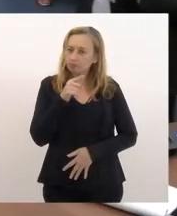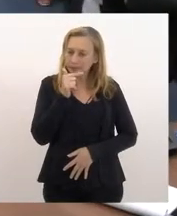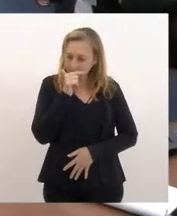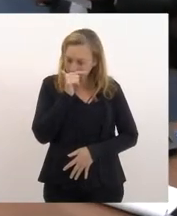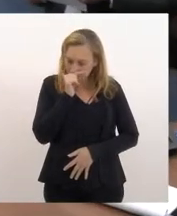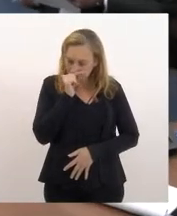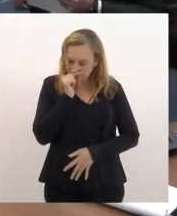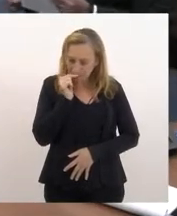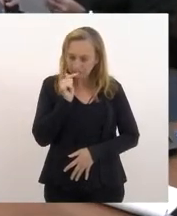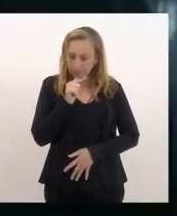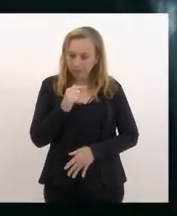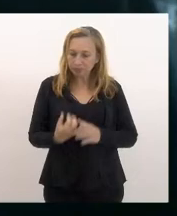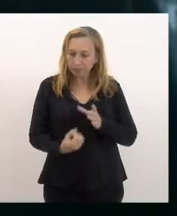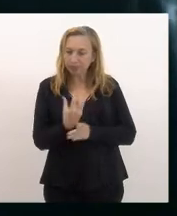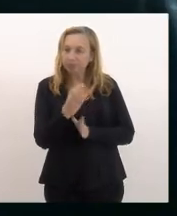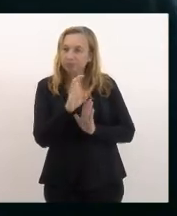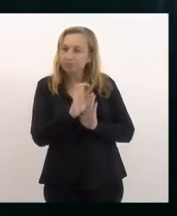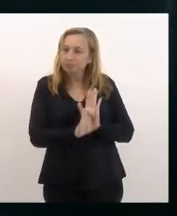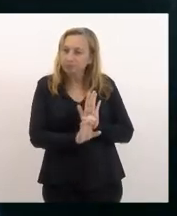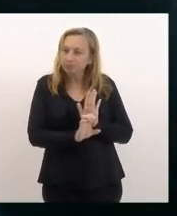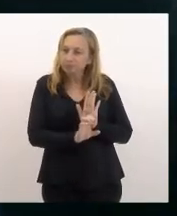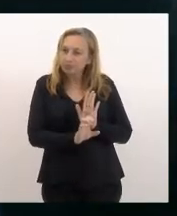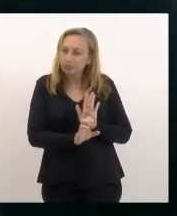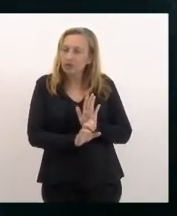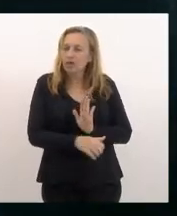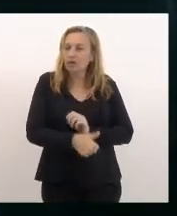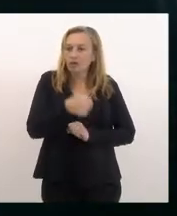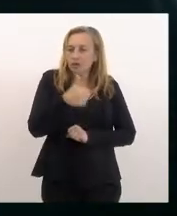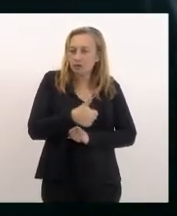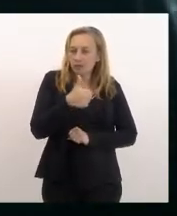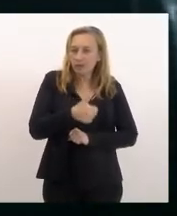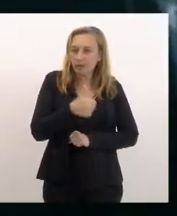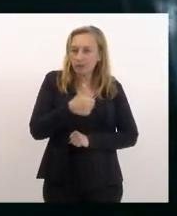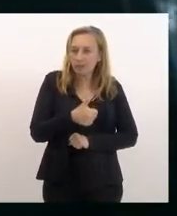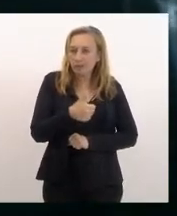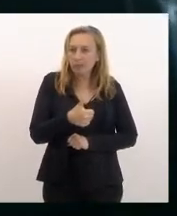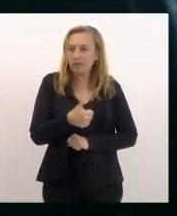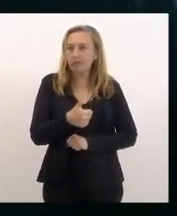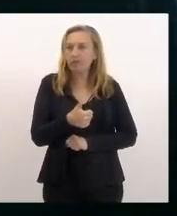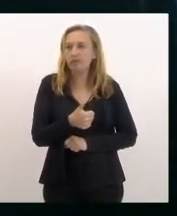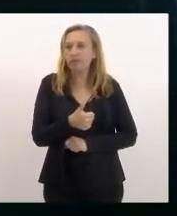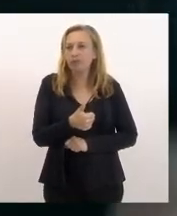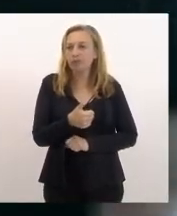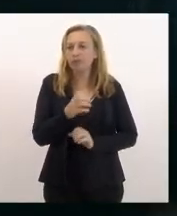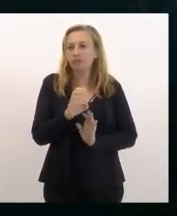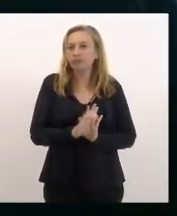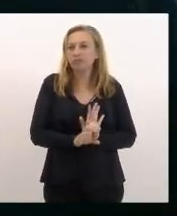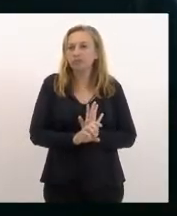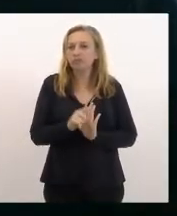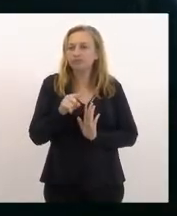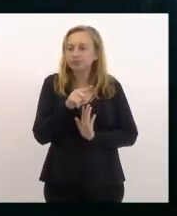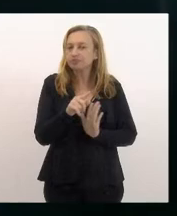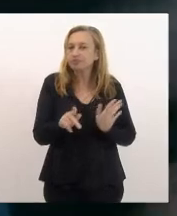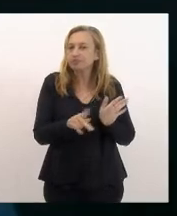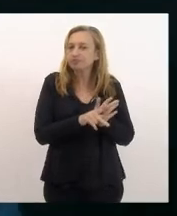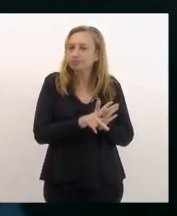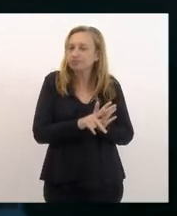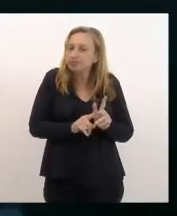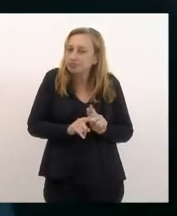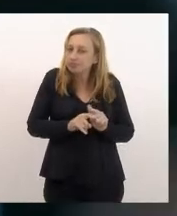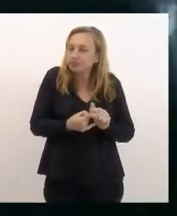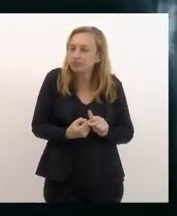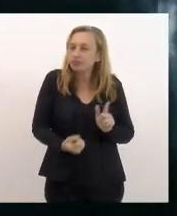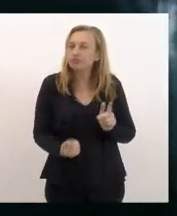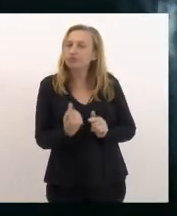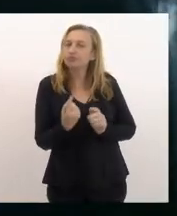Nós fizemos emendas, como ainda está em primeira, nós fizemos emendas para que esse projeto modifique